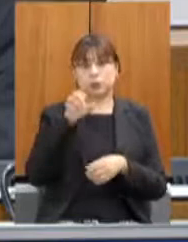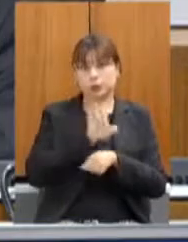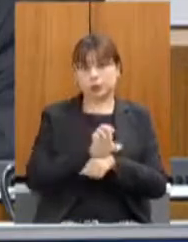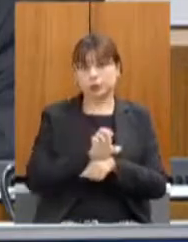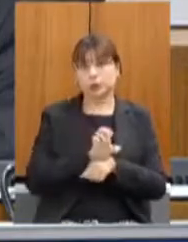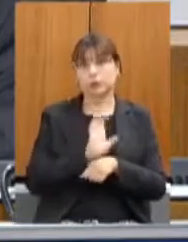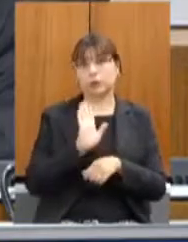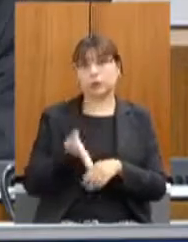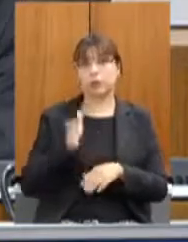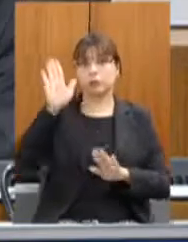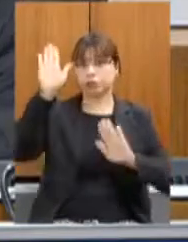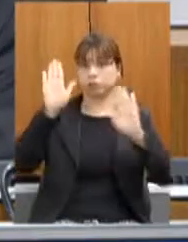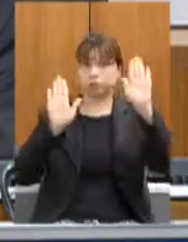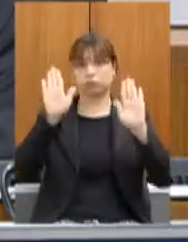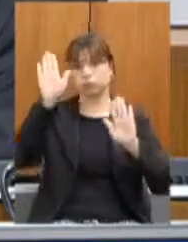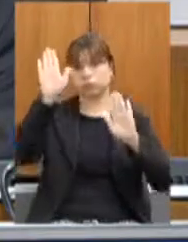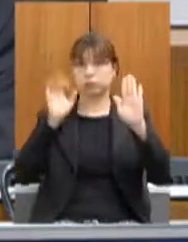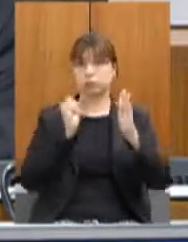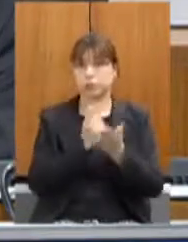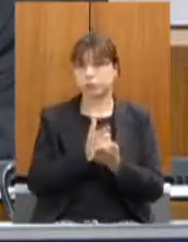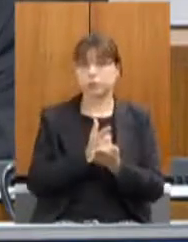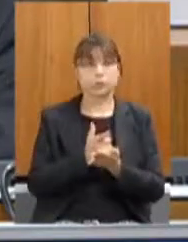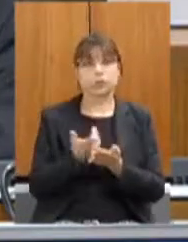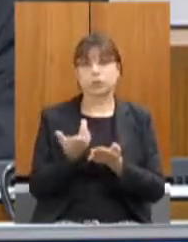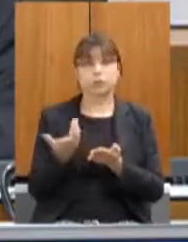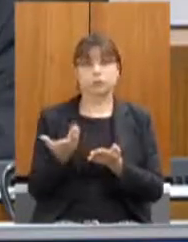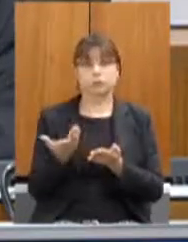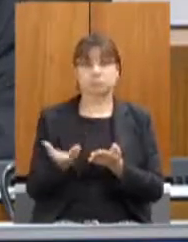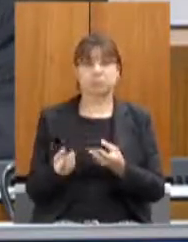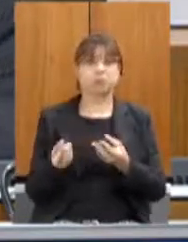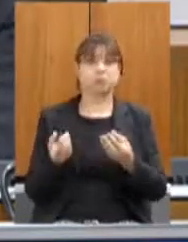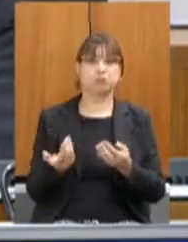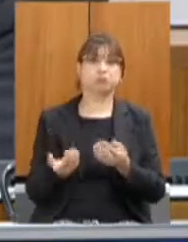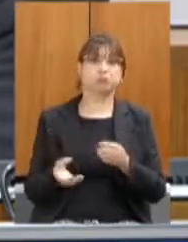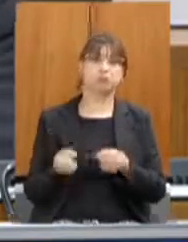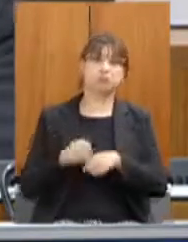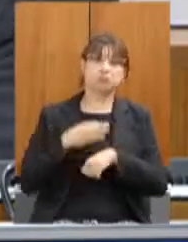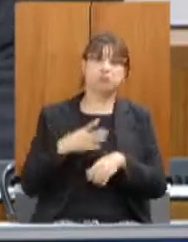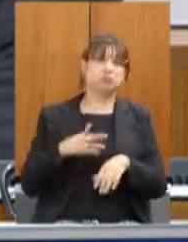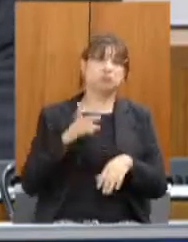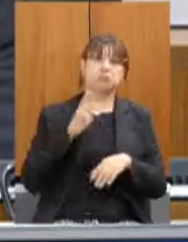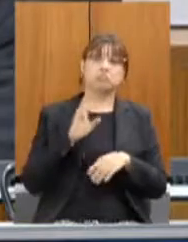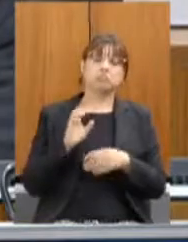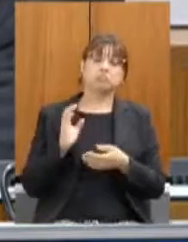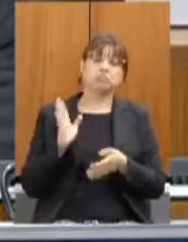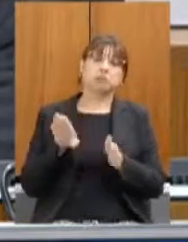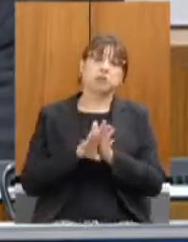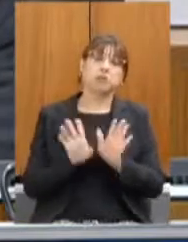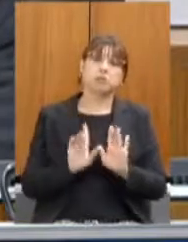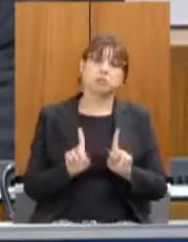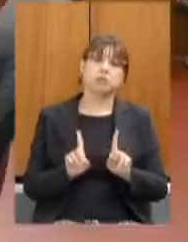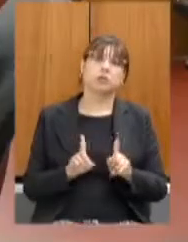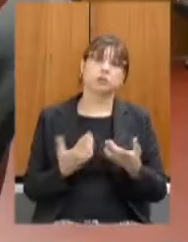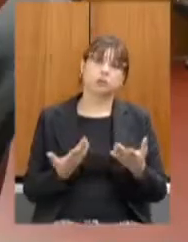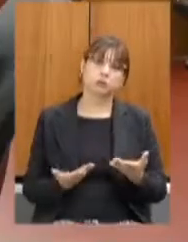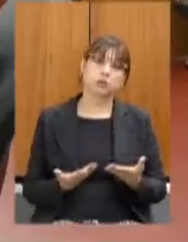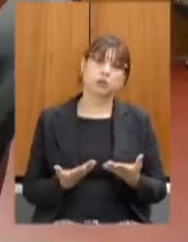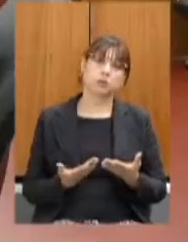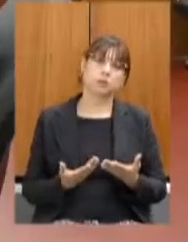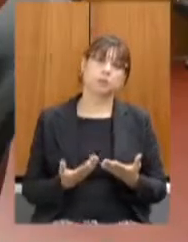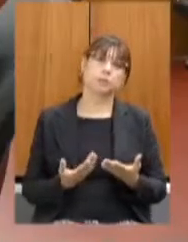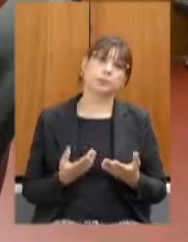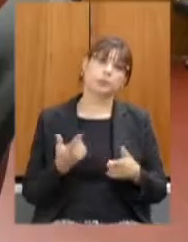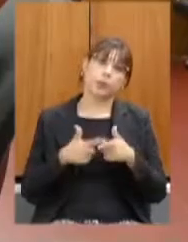licitação também compra também não estávamos recebendo aí isso fez o guardar você jogar Galo não era no teste especificamente